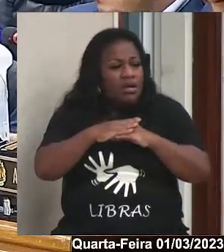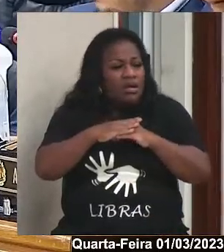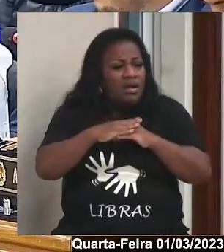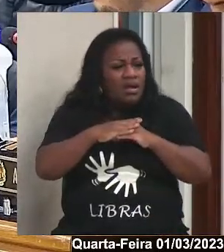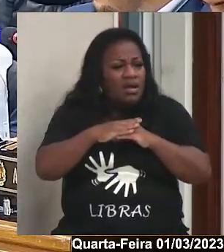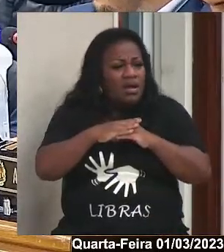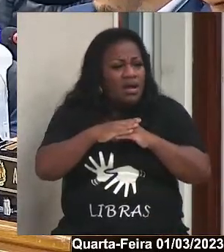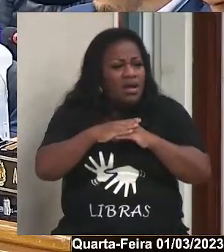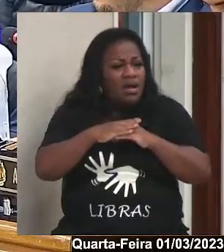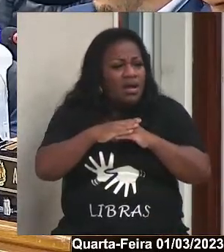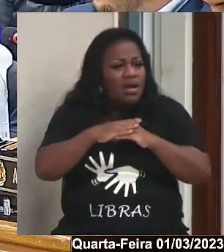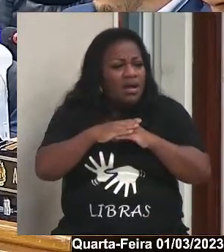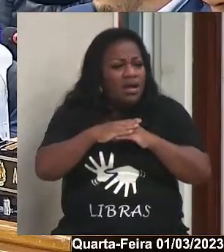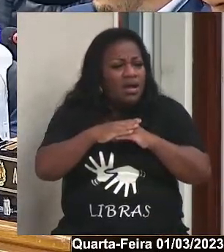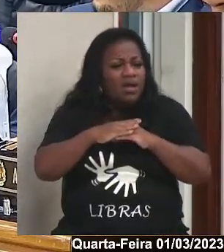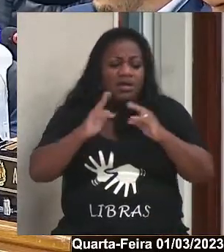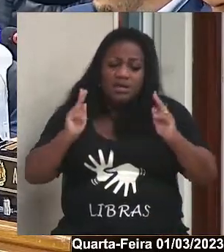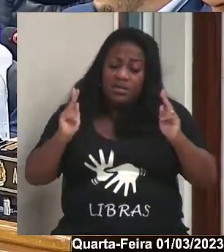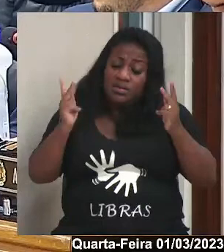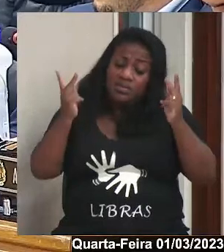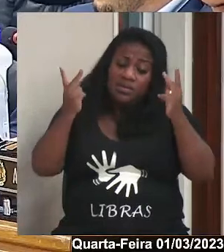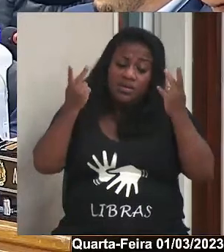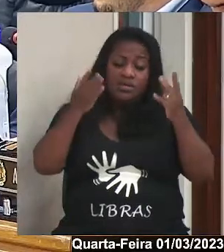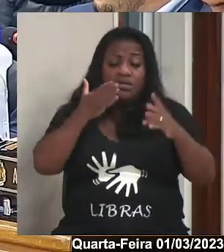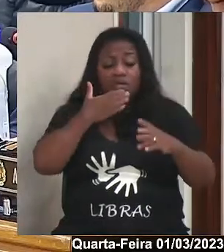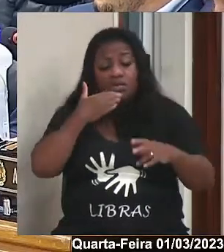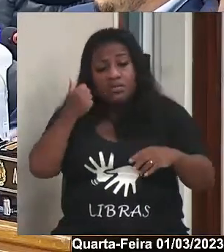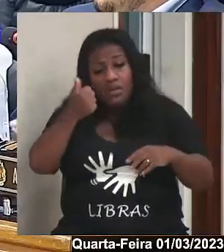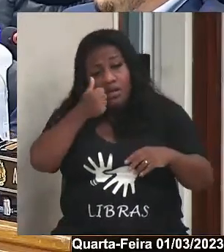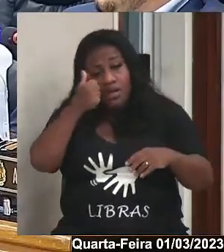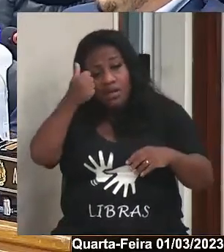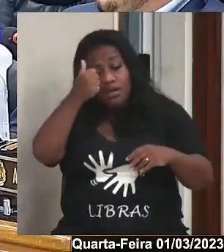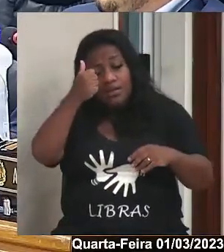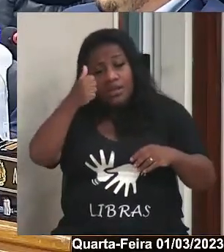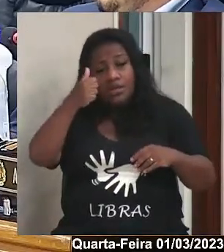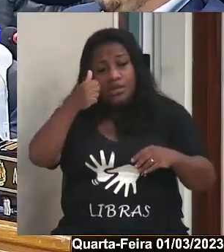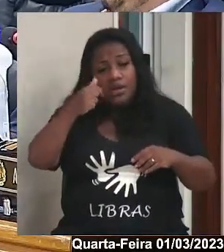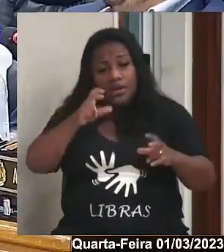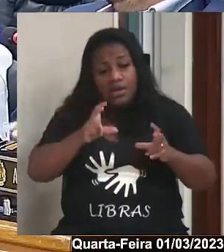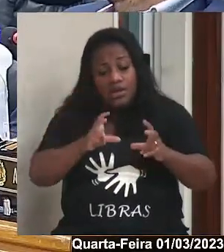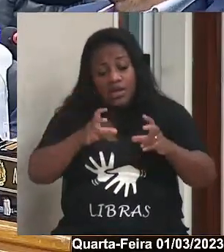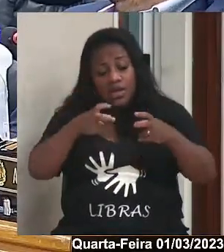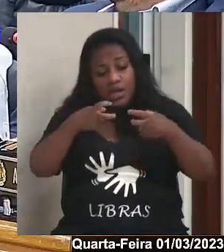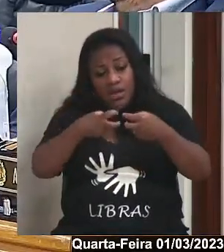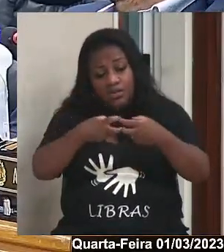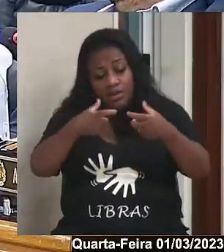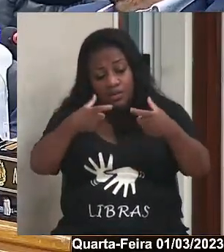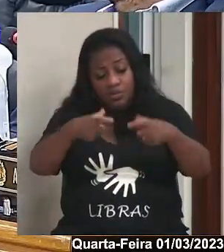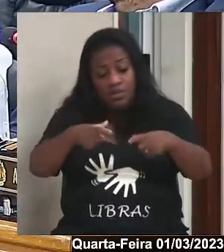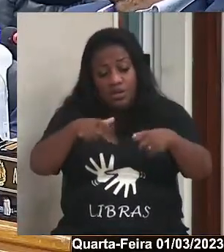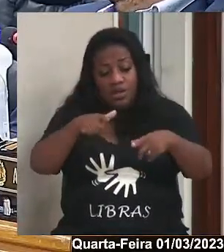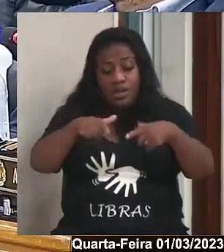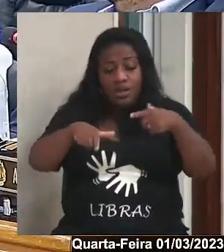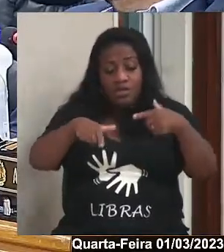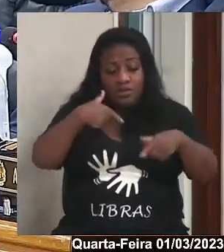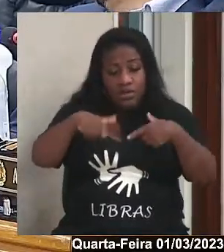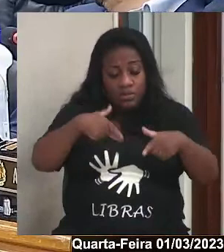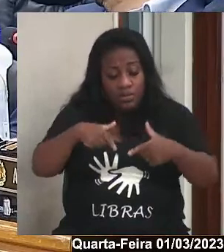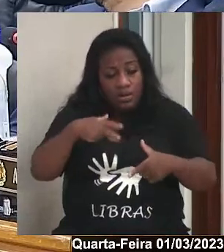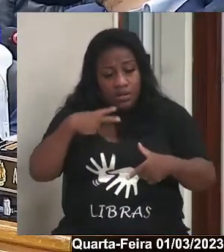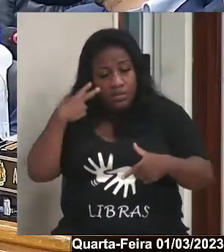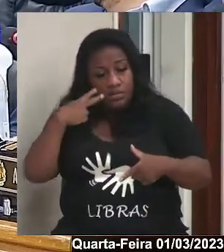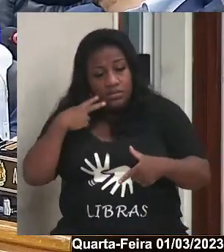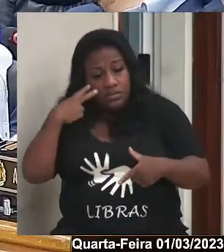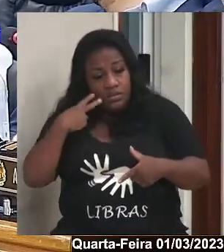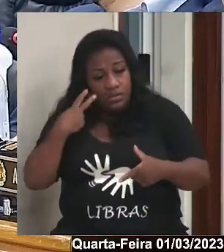chegando, o ano está chegando. E que vença o melhor, né? E que a Câmara volte os vereadores que